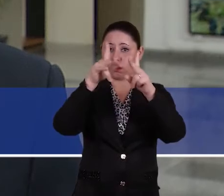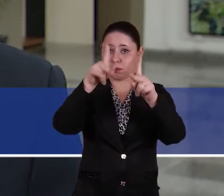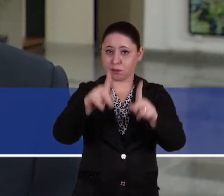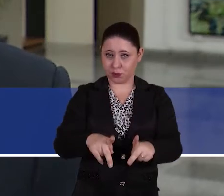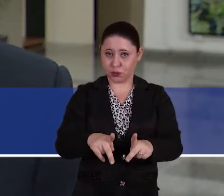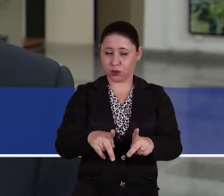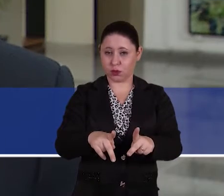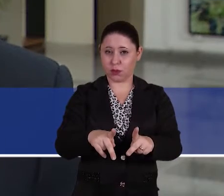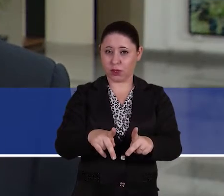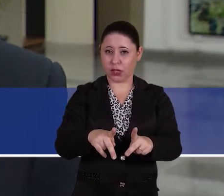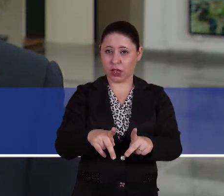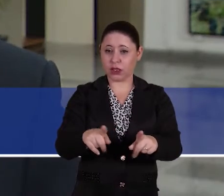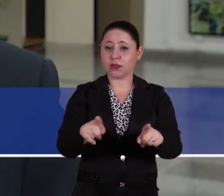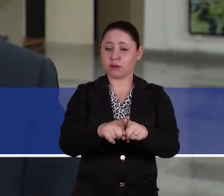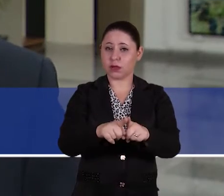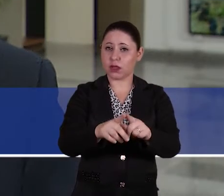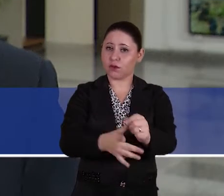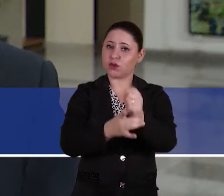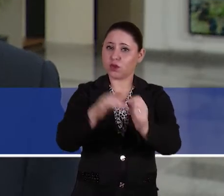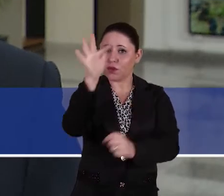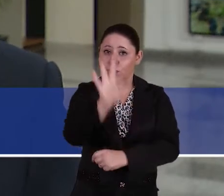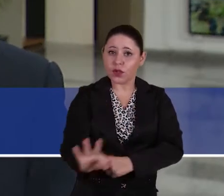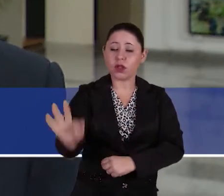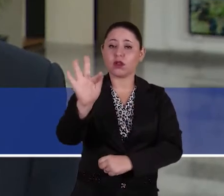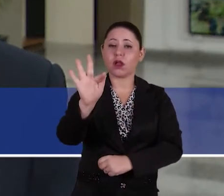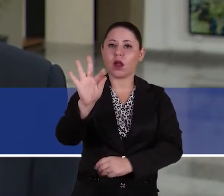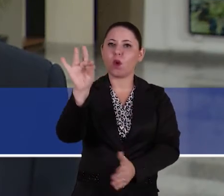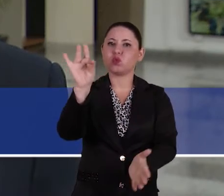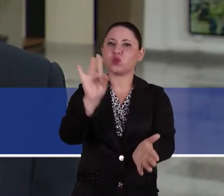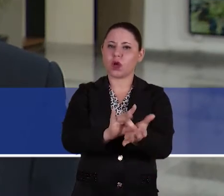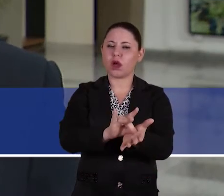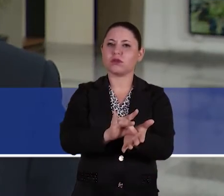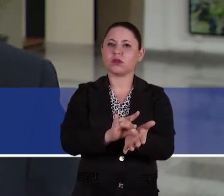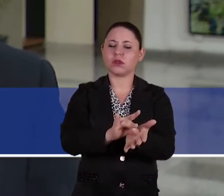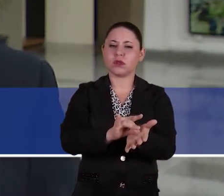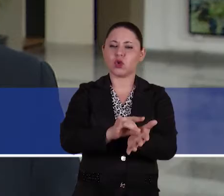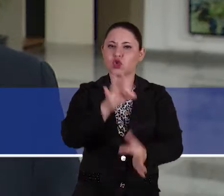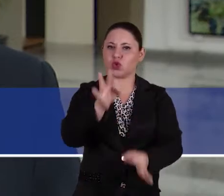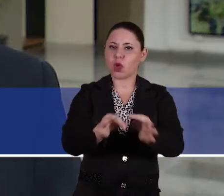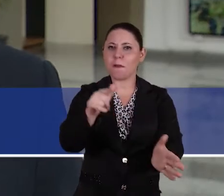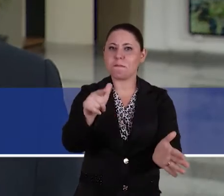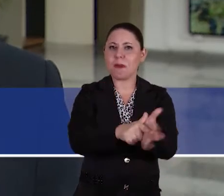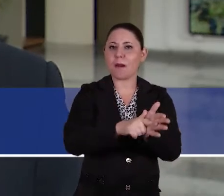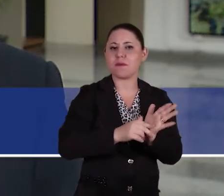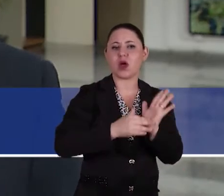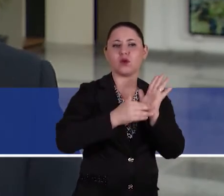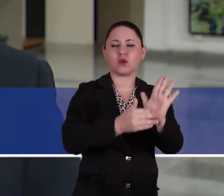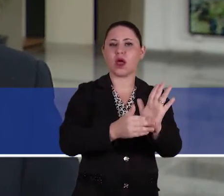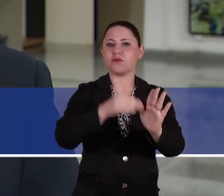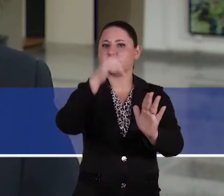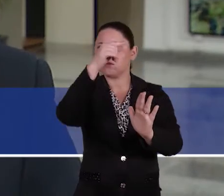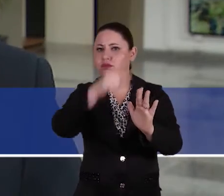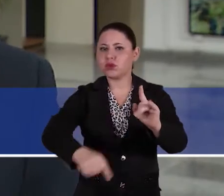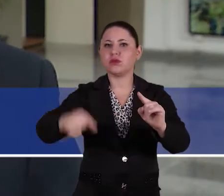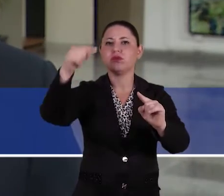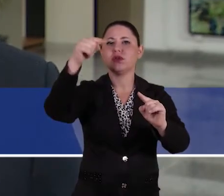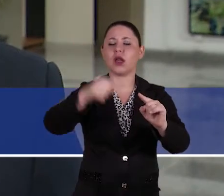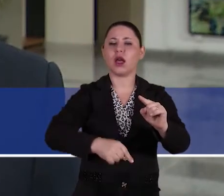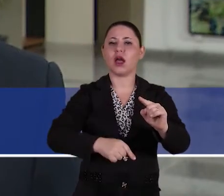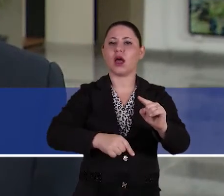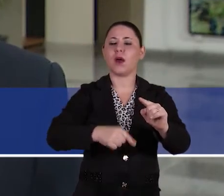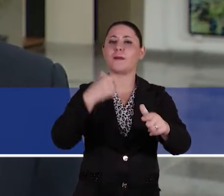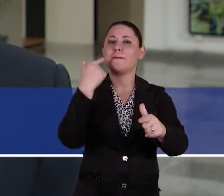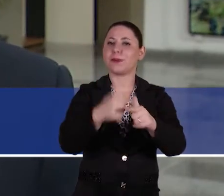através da Defensoria Federal, se prontificou em fazer um encaminhamento judicial para derrubar